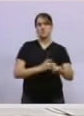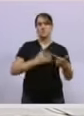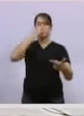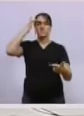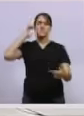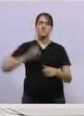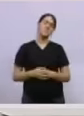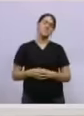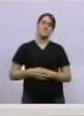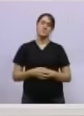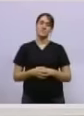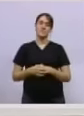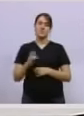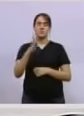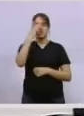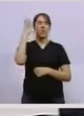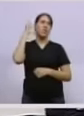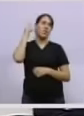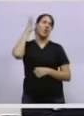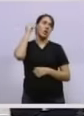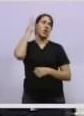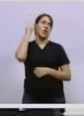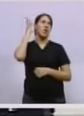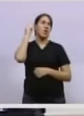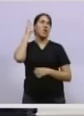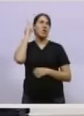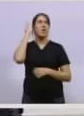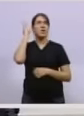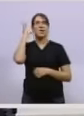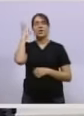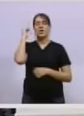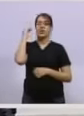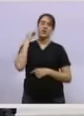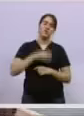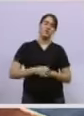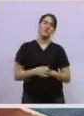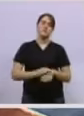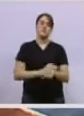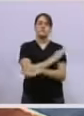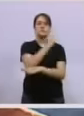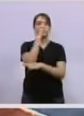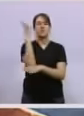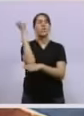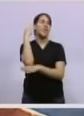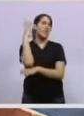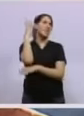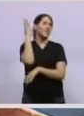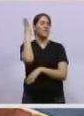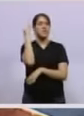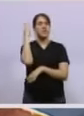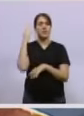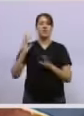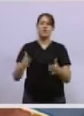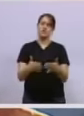Só vive para buzinar na cabeça dos outros, encher o saco, ser aborrecido, aborrecido, aborrecido o dia inteiro. O trem está aborrecido, aborrecido.